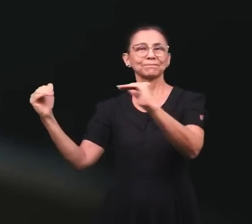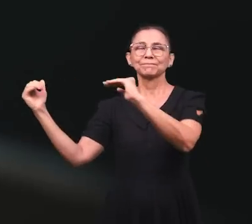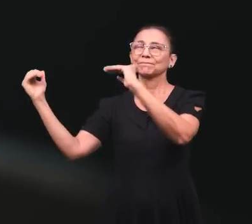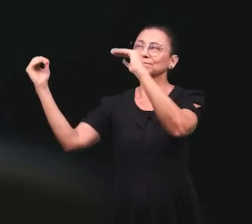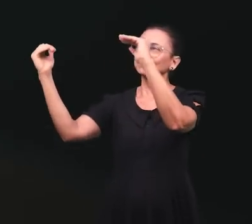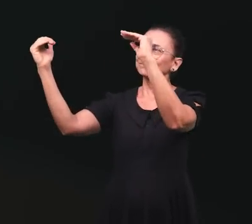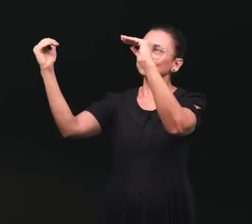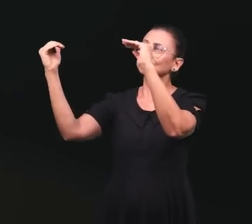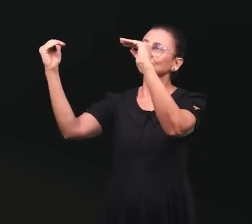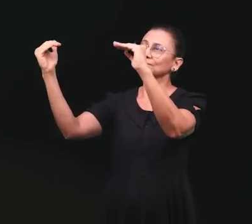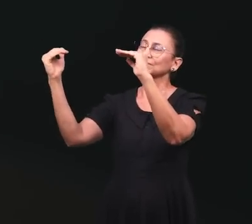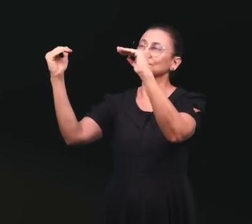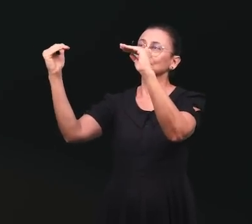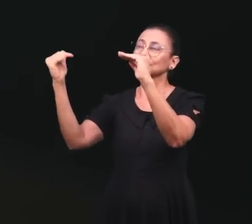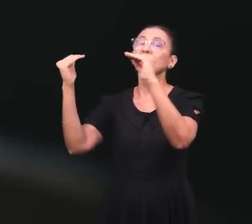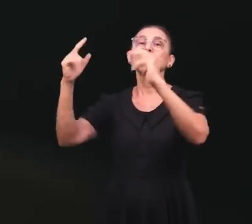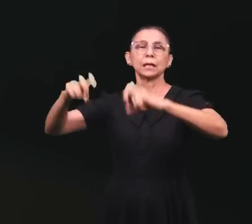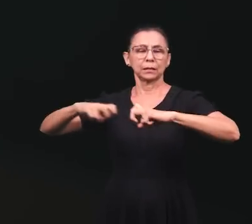adorar, te